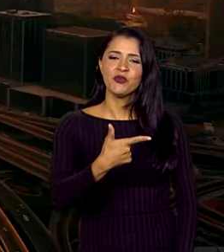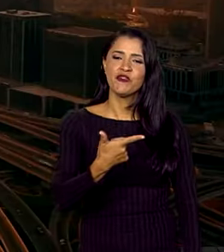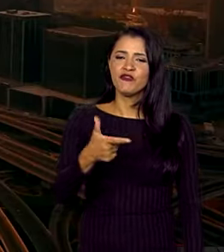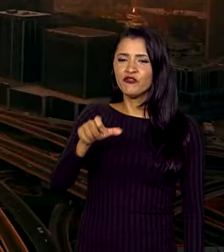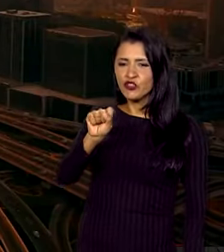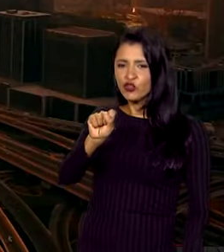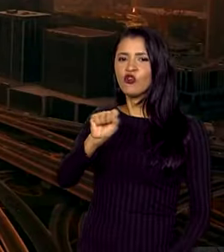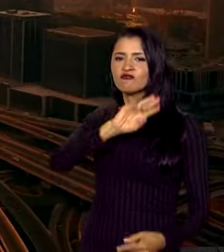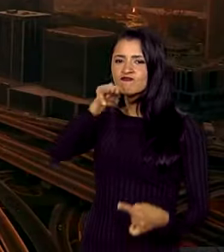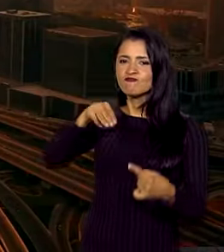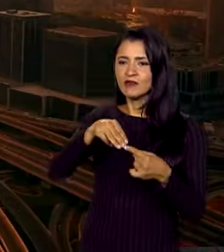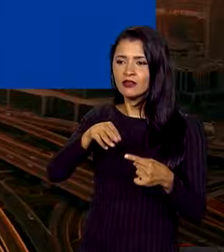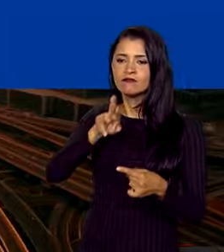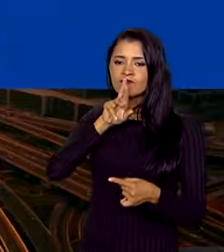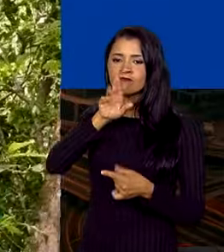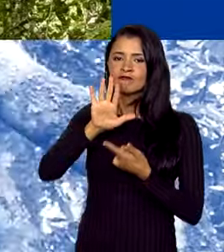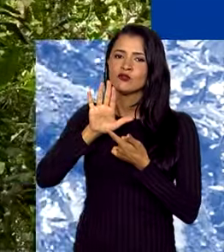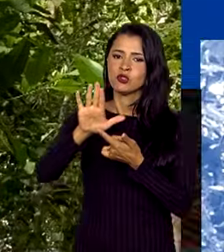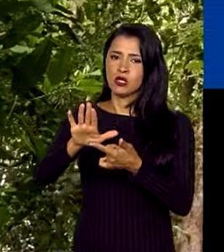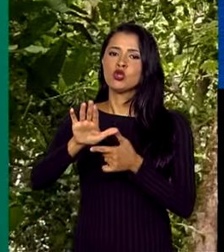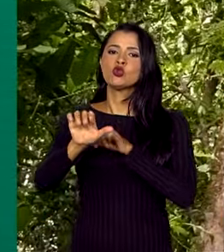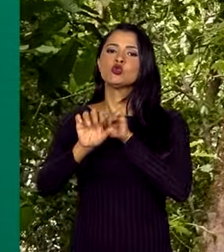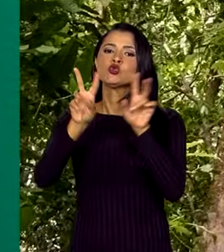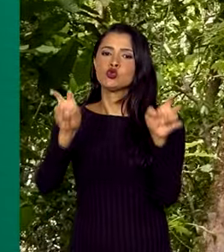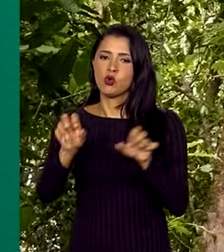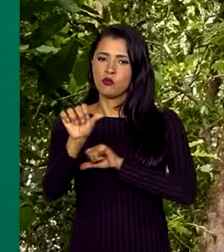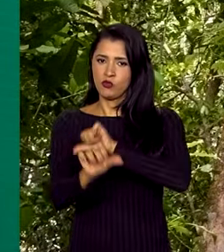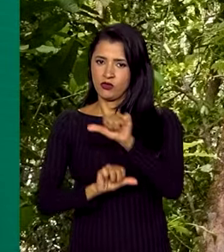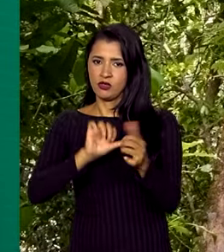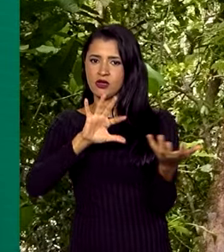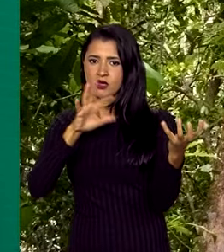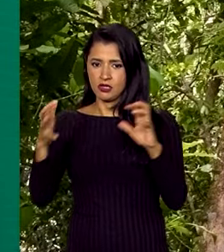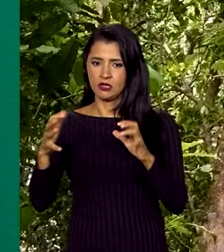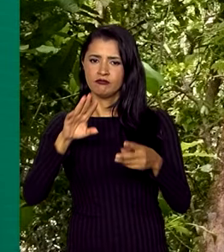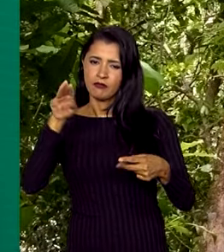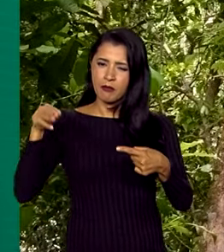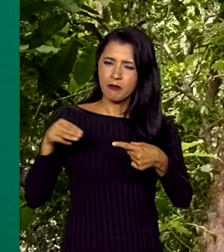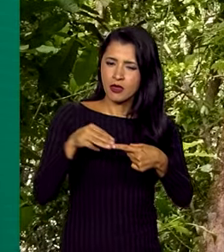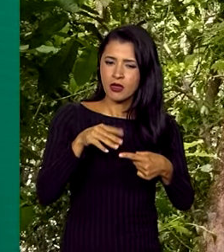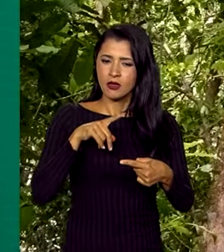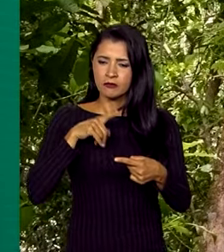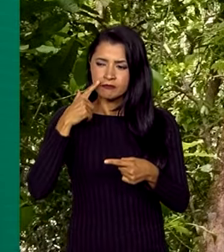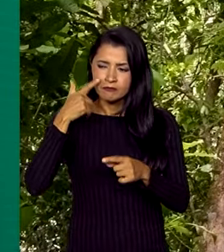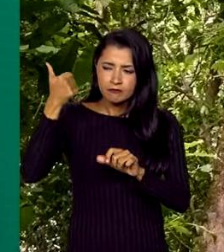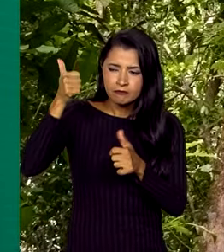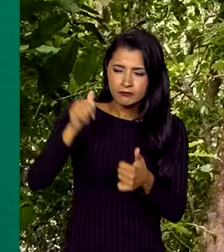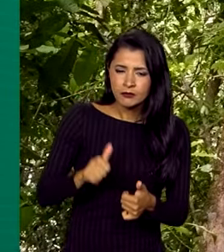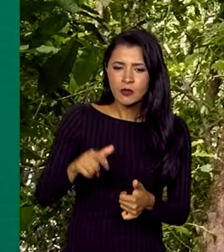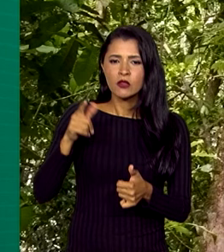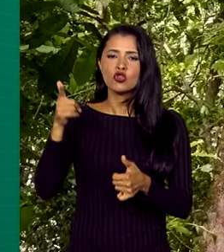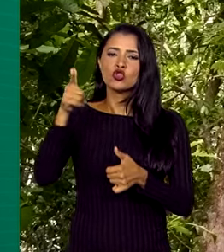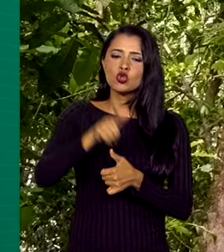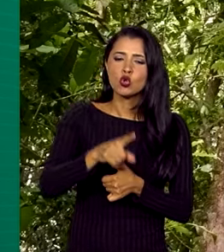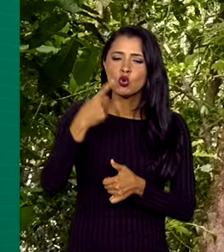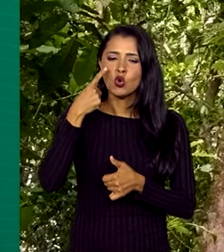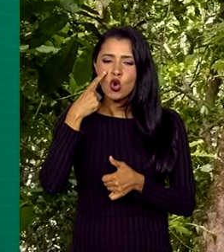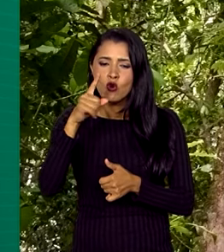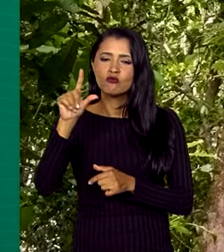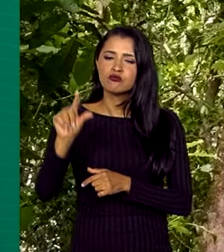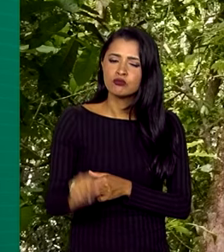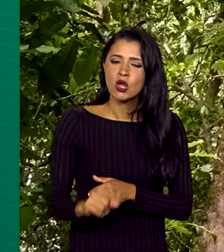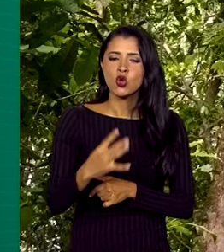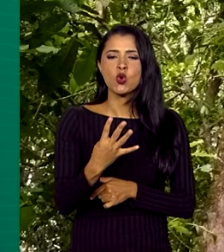metas e resultados sobre mudanças climáticas. Entre as metas, a revisão das emissões de gases do efeito estufa com redução